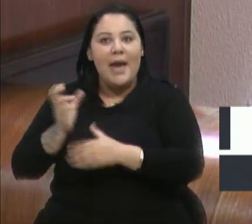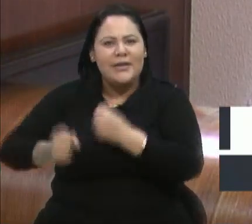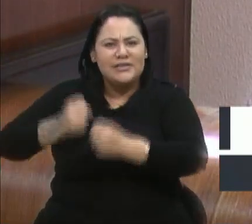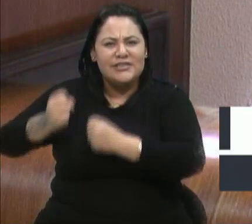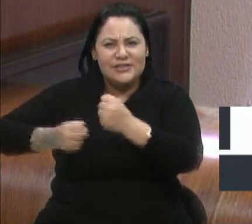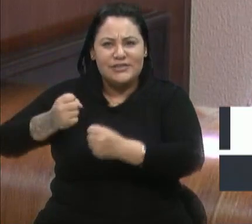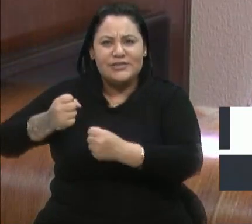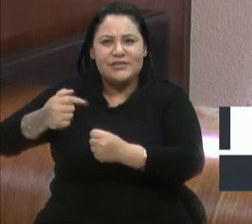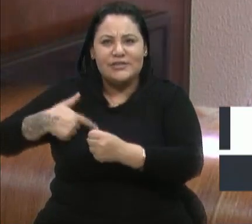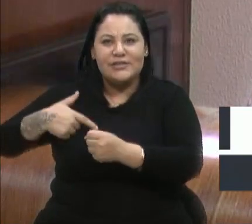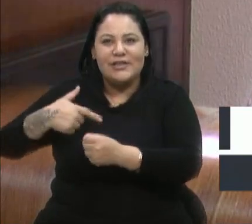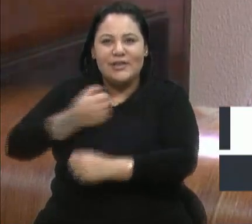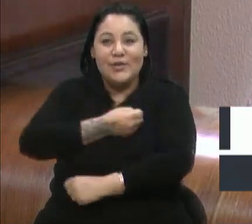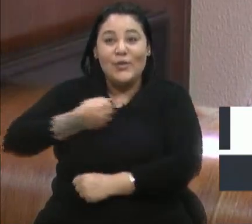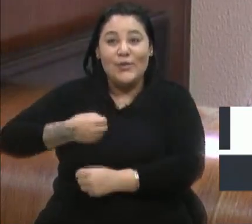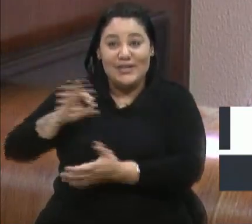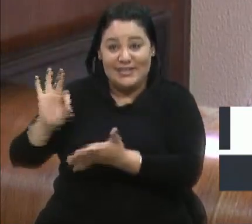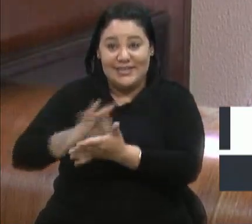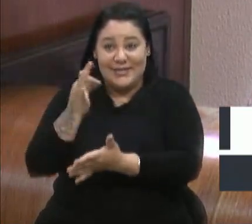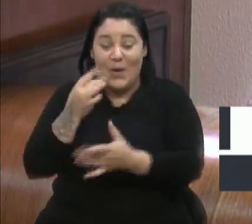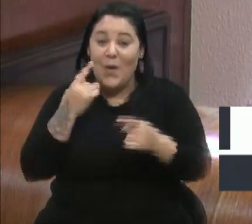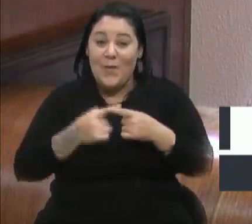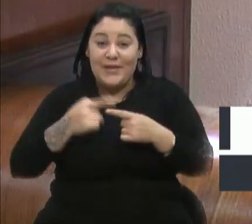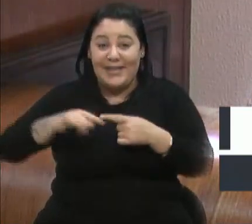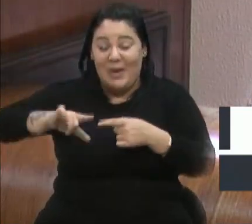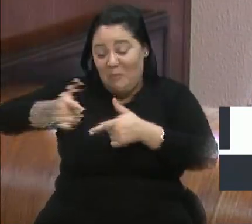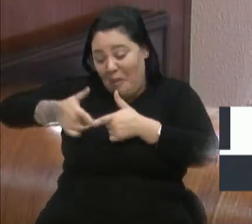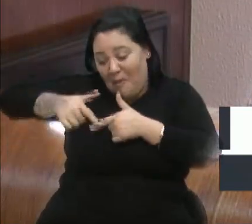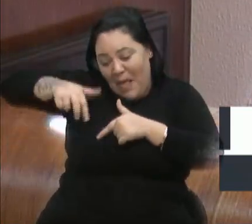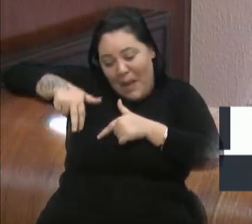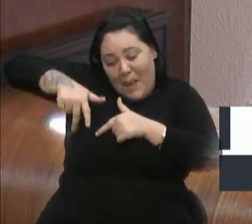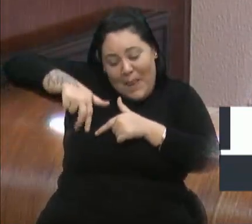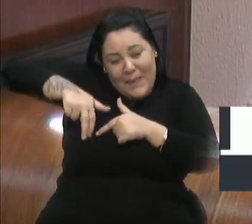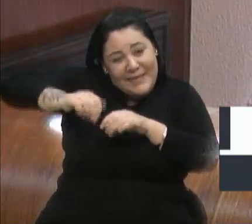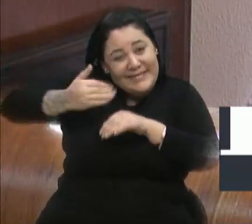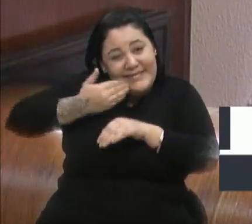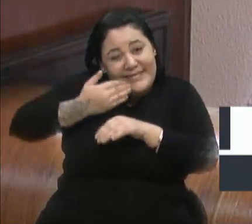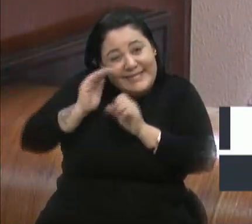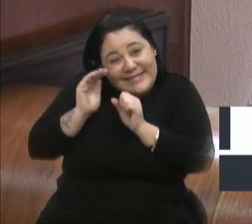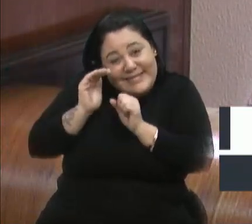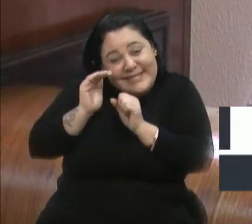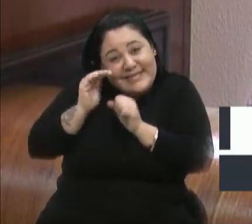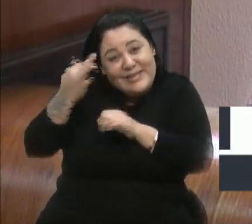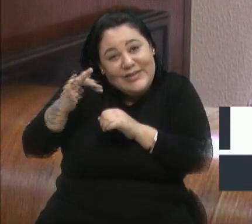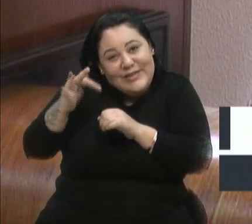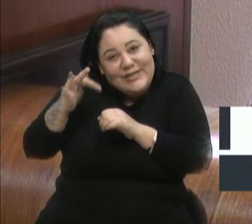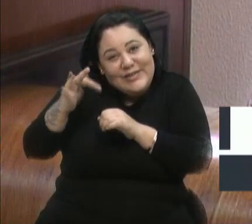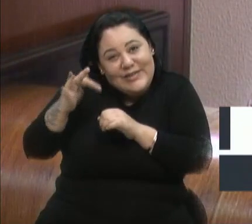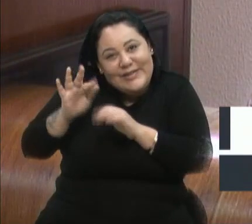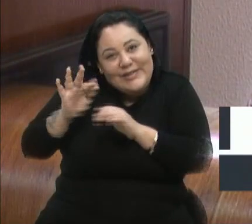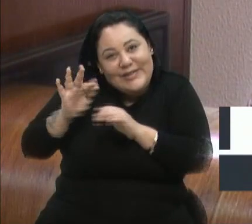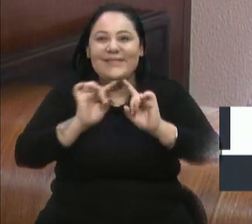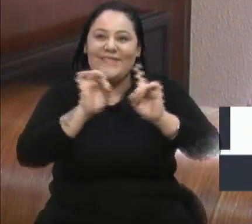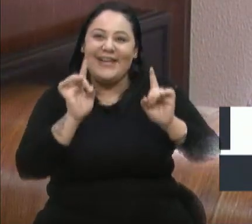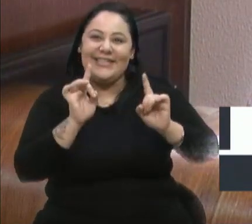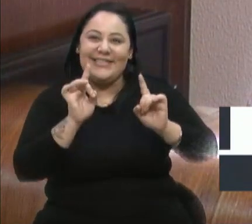número da inscrição, porque a Canelite não me permitiu participar dessa prova, mas seria bem pouquinho lá no 5.